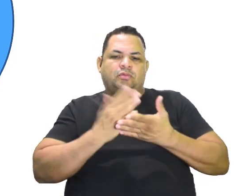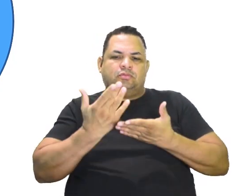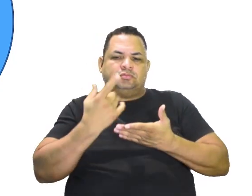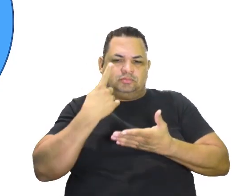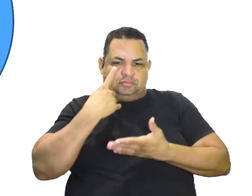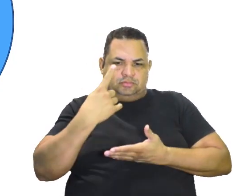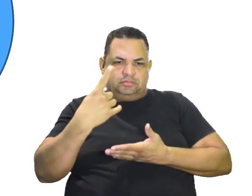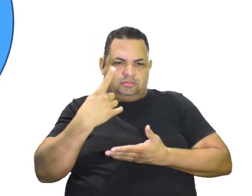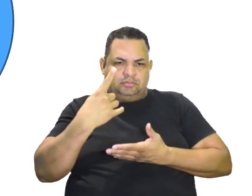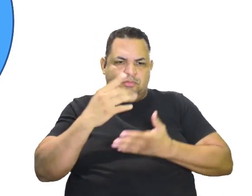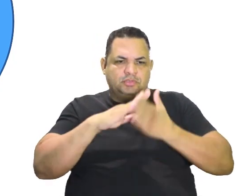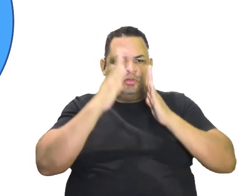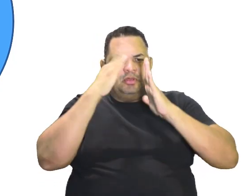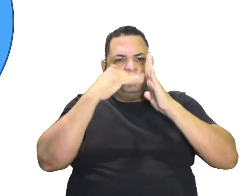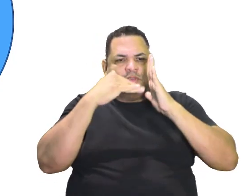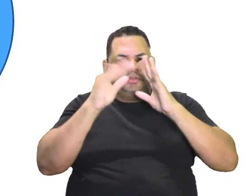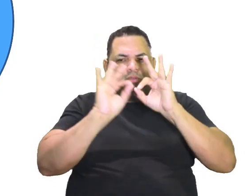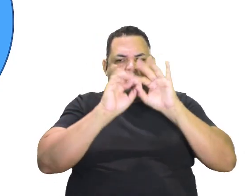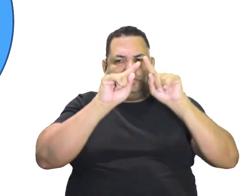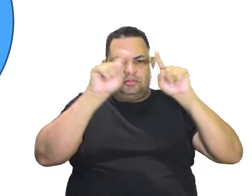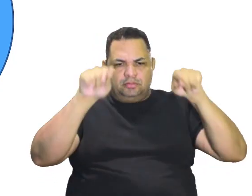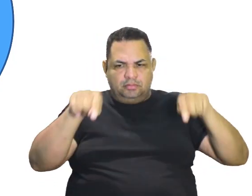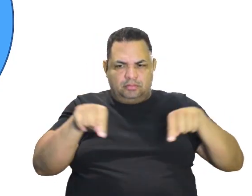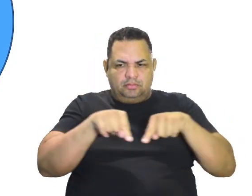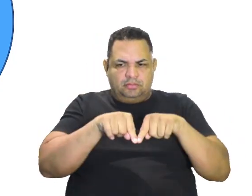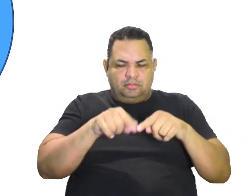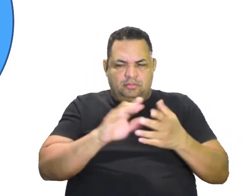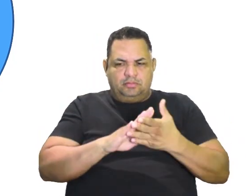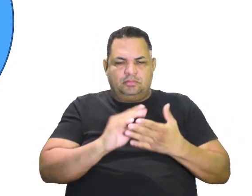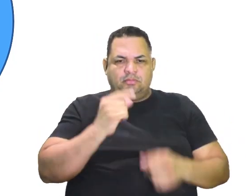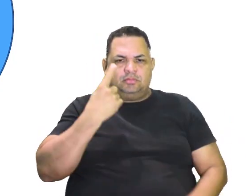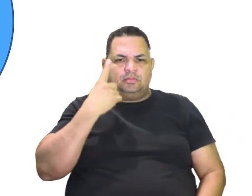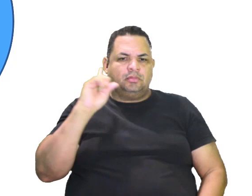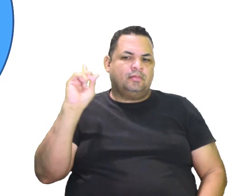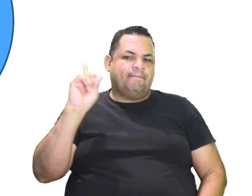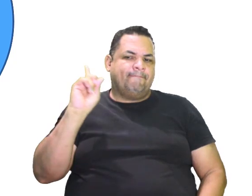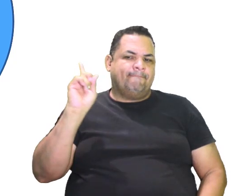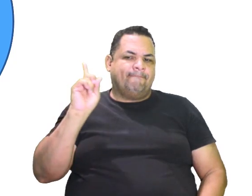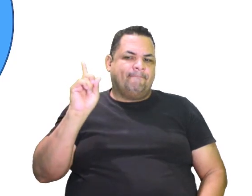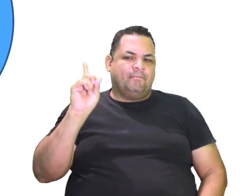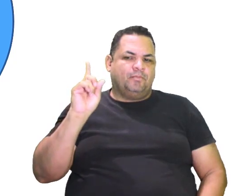fez um desenho, fez uma pintura dessa Vênus.